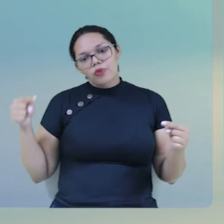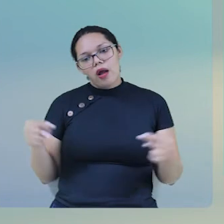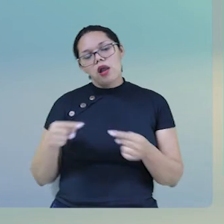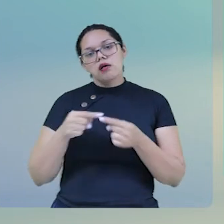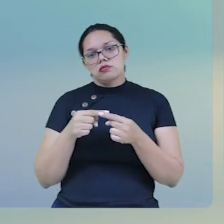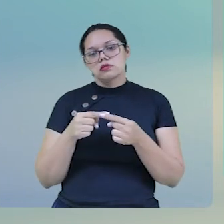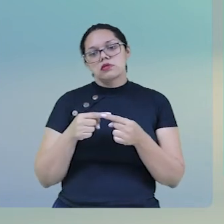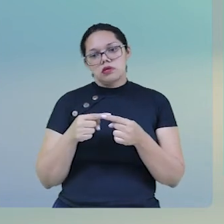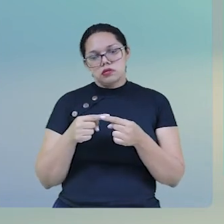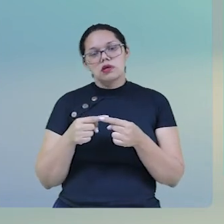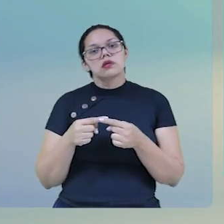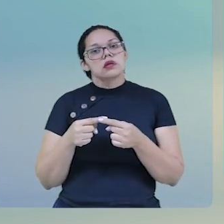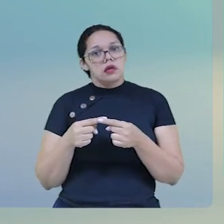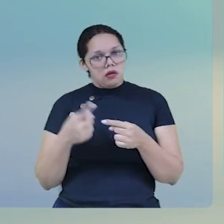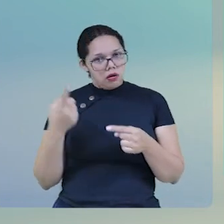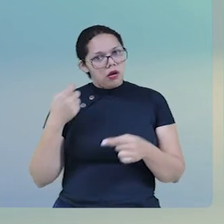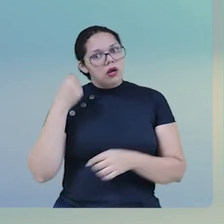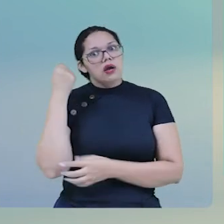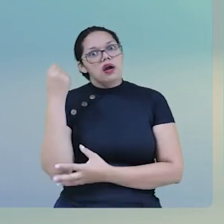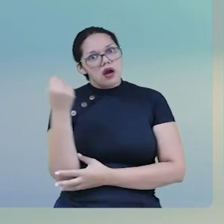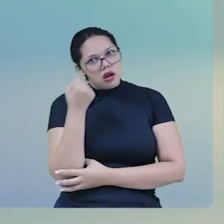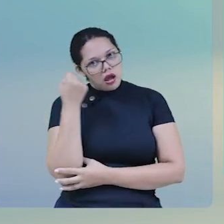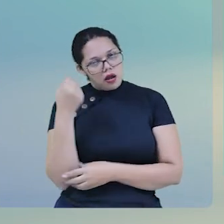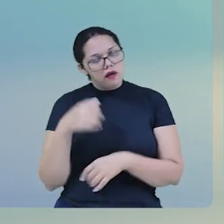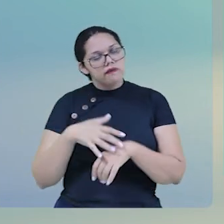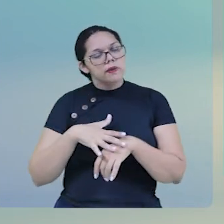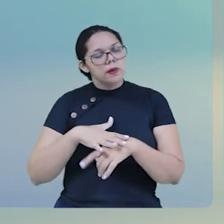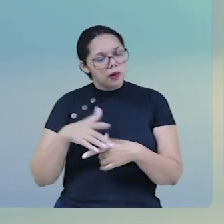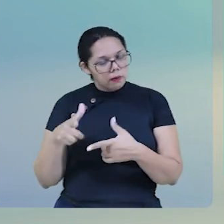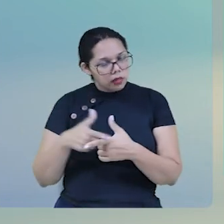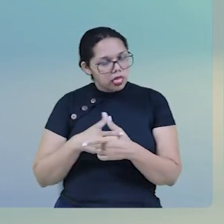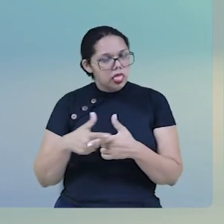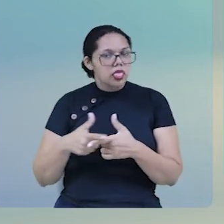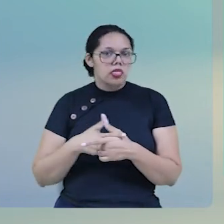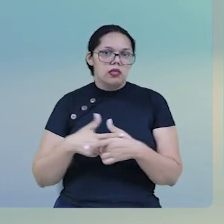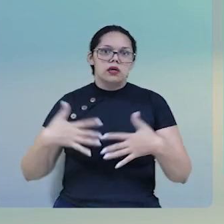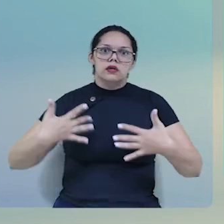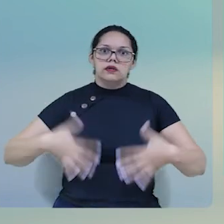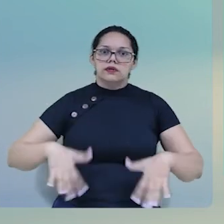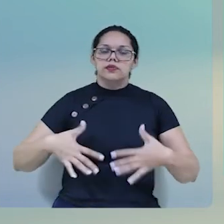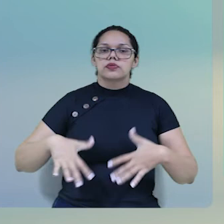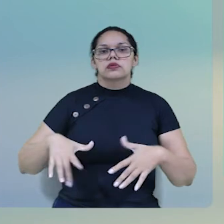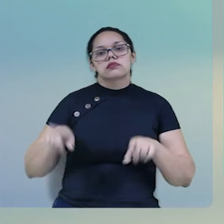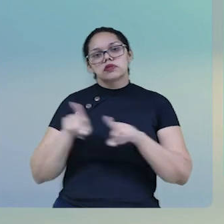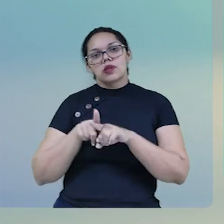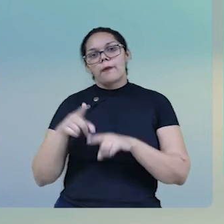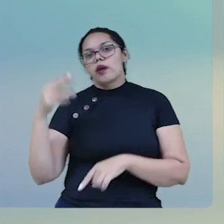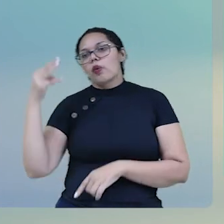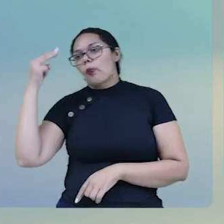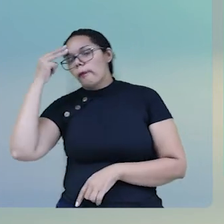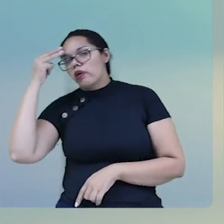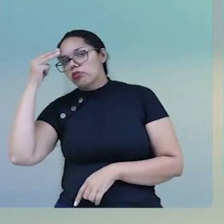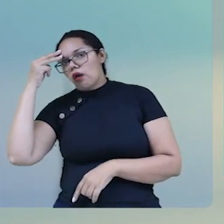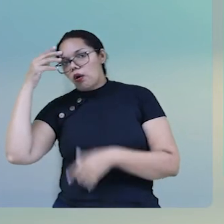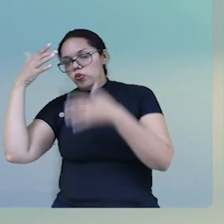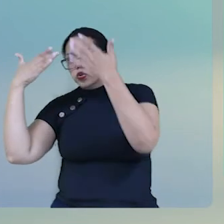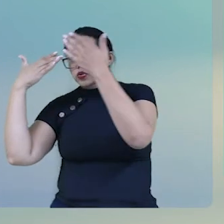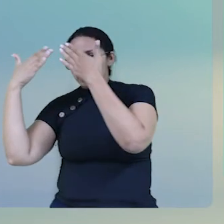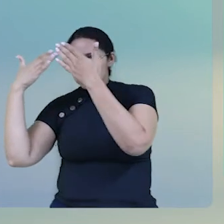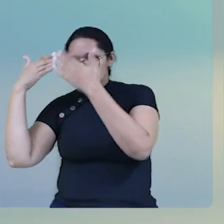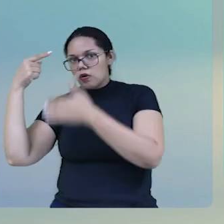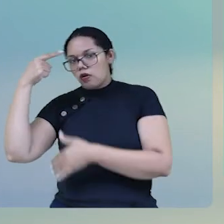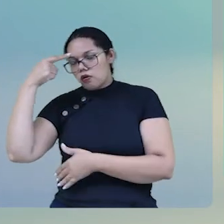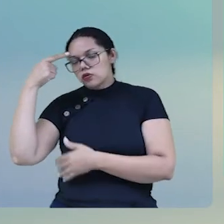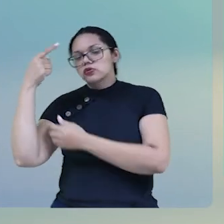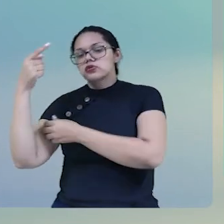aí a problemas físicos graves. E a anorexia muitas vezes relacionada com o nosso mental. Por isso que a gente chama de